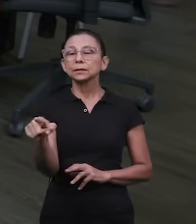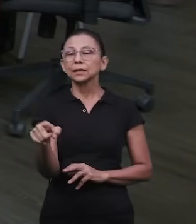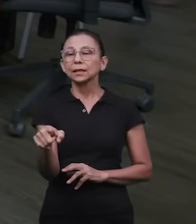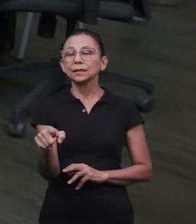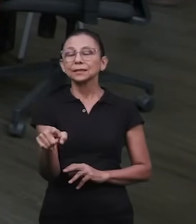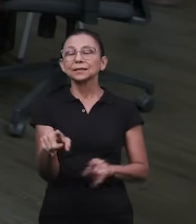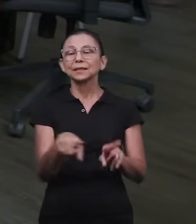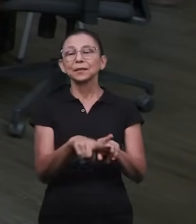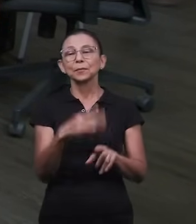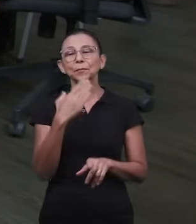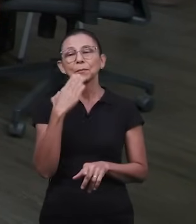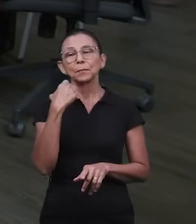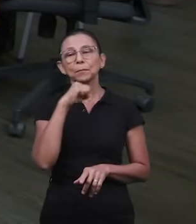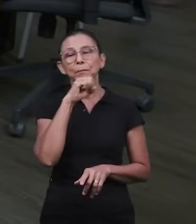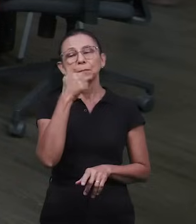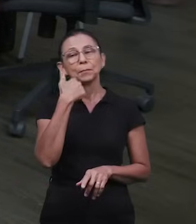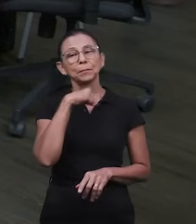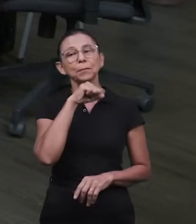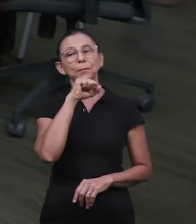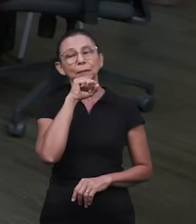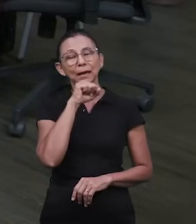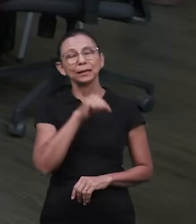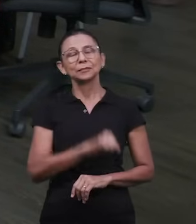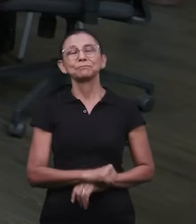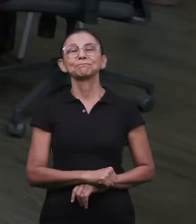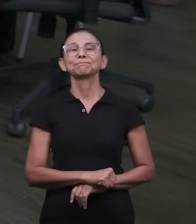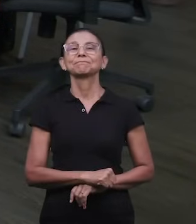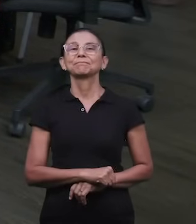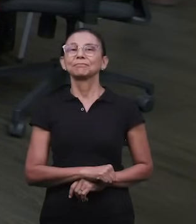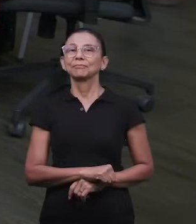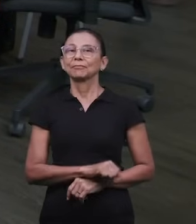serão honrados. Vocês vão ser os pais que